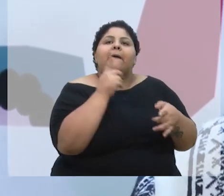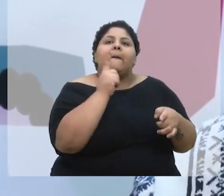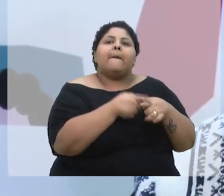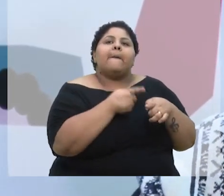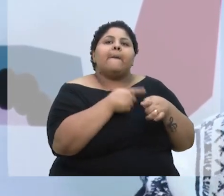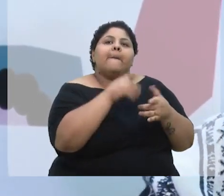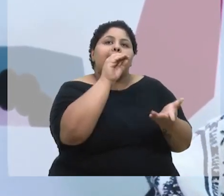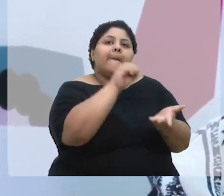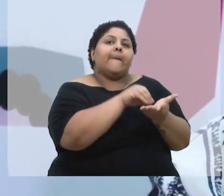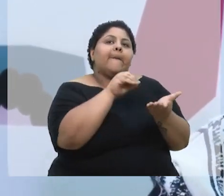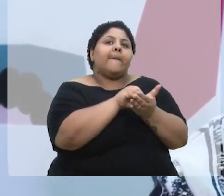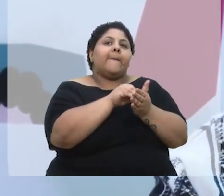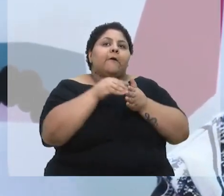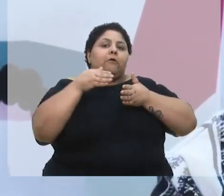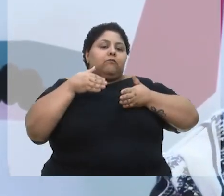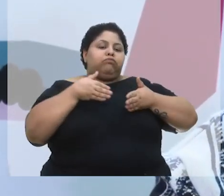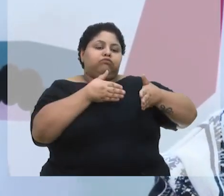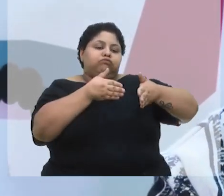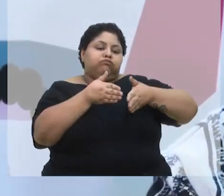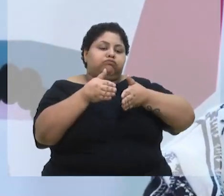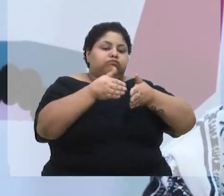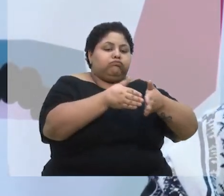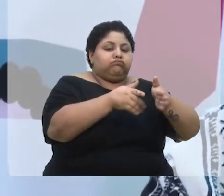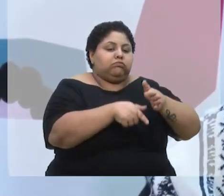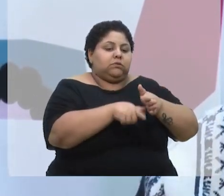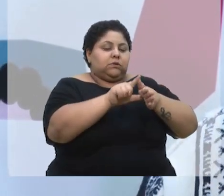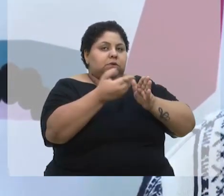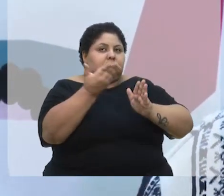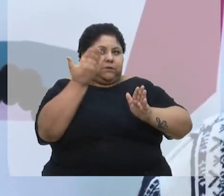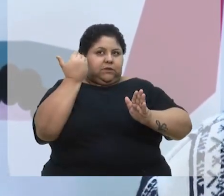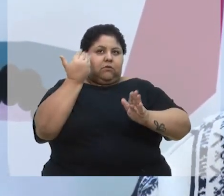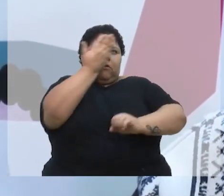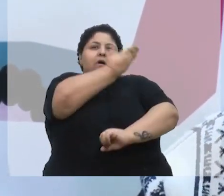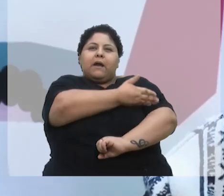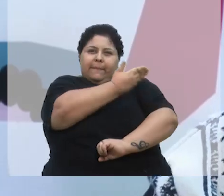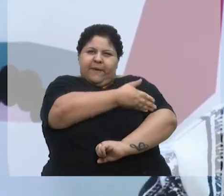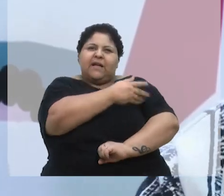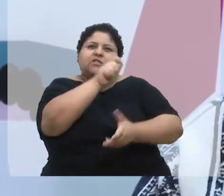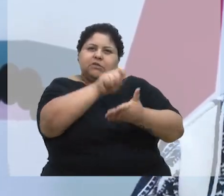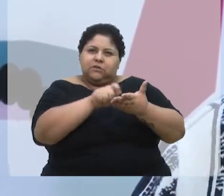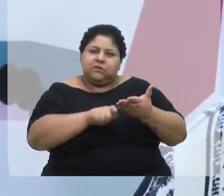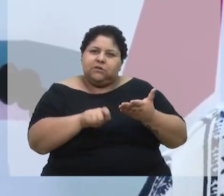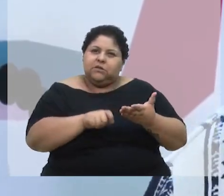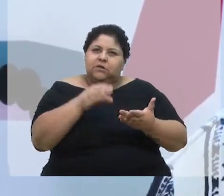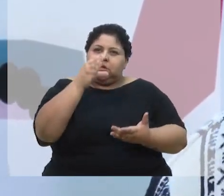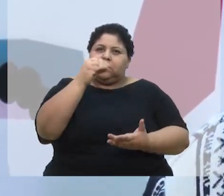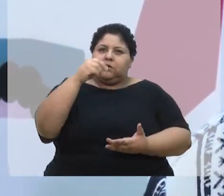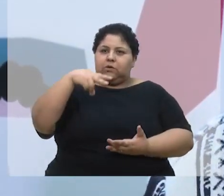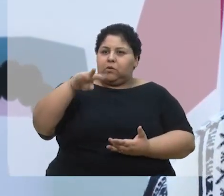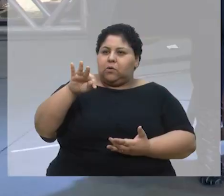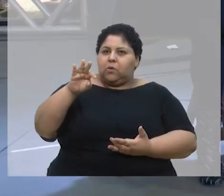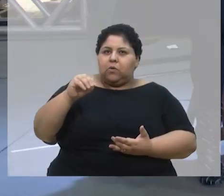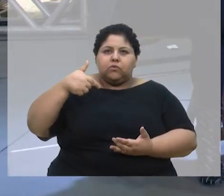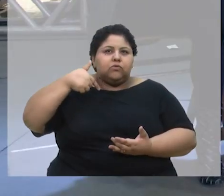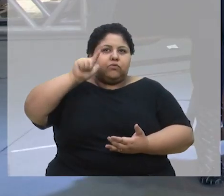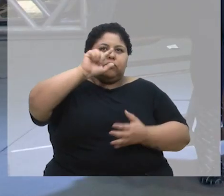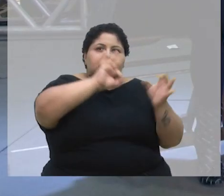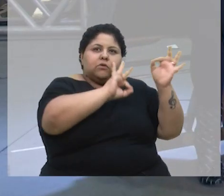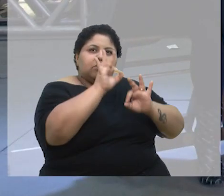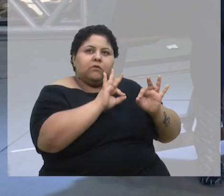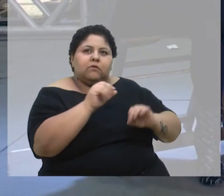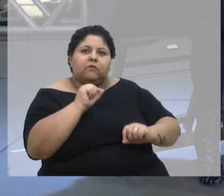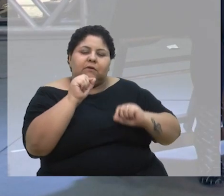meu. Então a gente pode concluir que um bom leitor é um bom escritor? É um Porque caminho. uma coisa leva a outra.